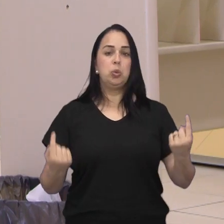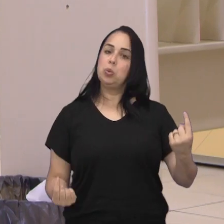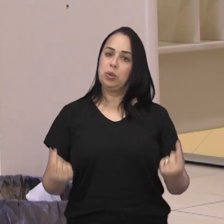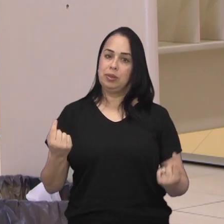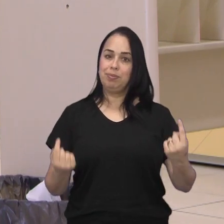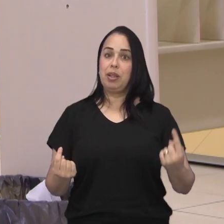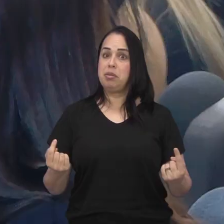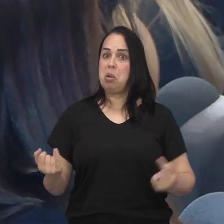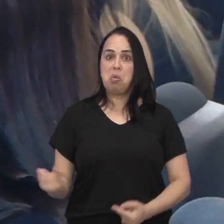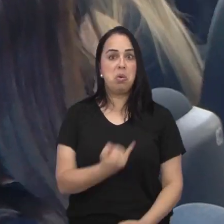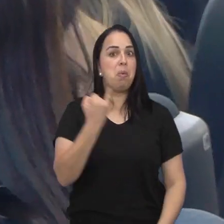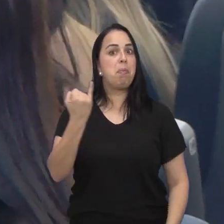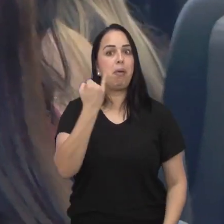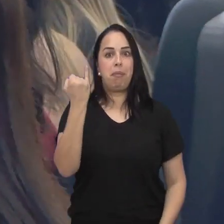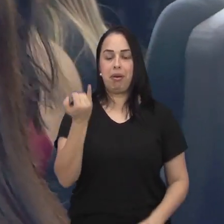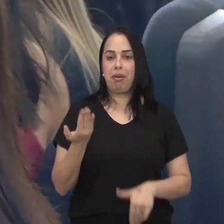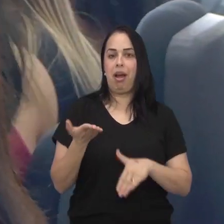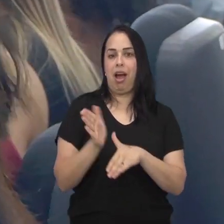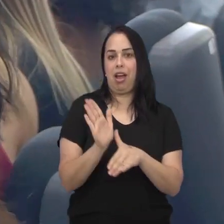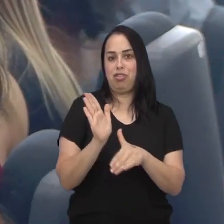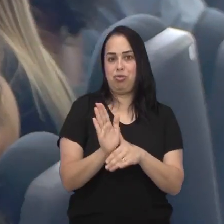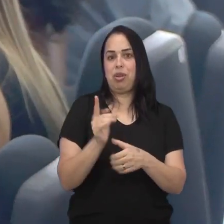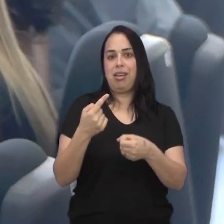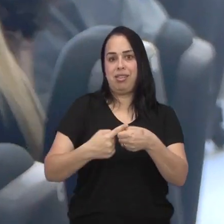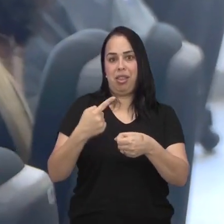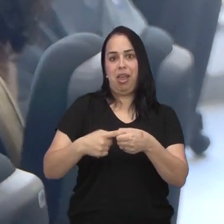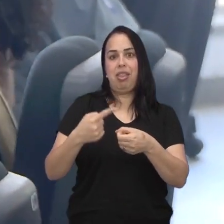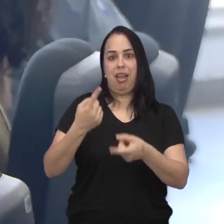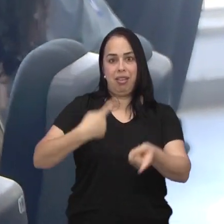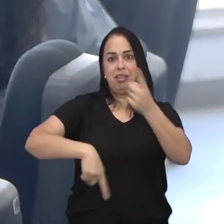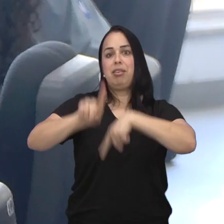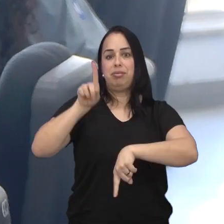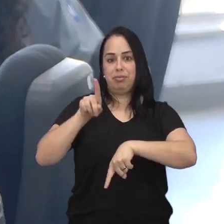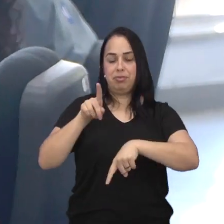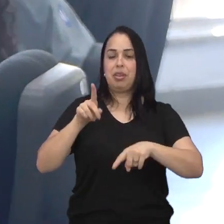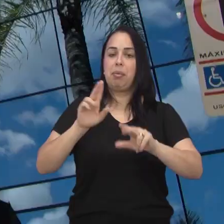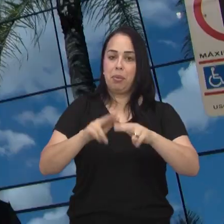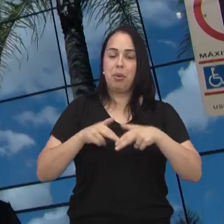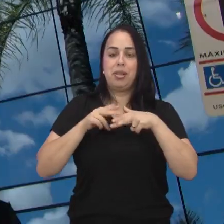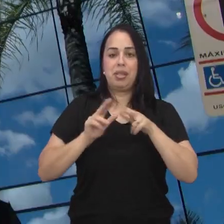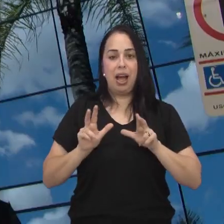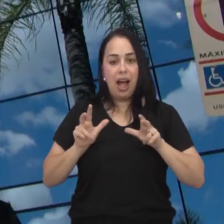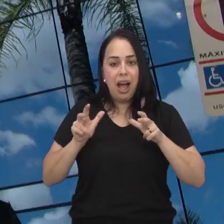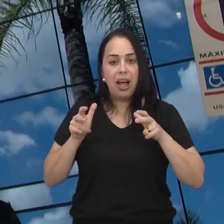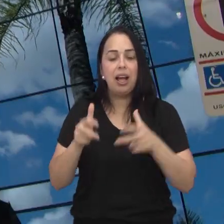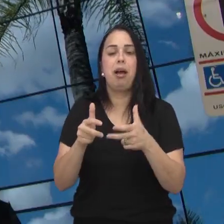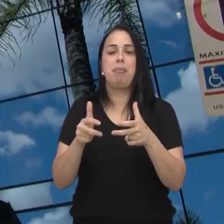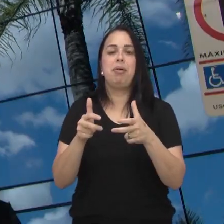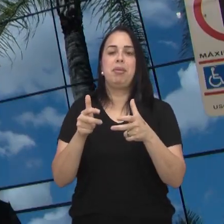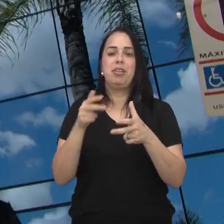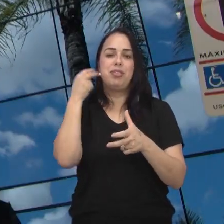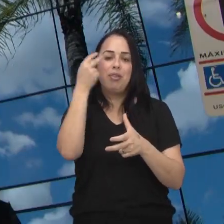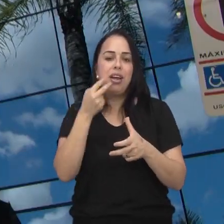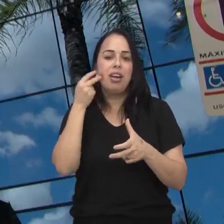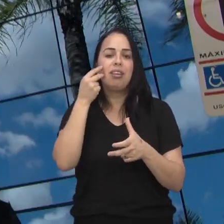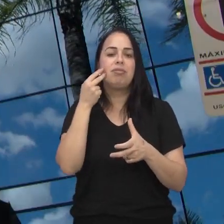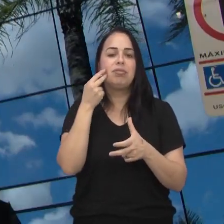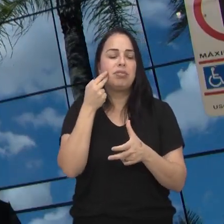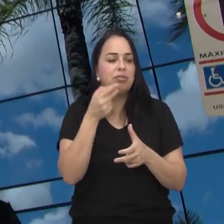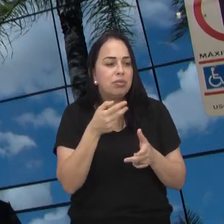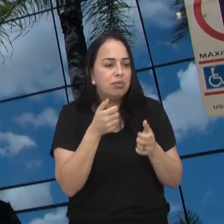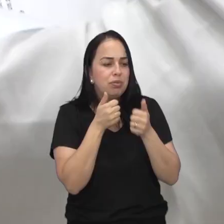âmbitos, público e privado, são essenciais para o desenvolvimento de uma cidade como São José. E a Câmara de São José não só acompanha